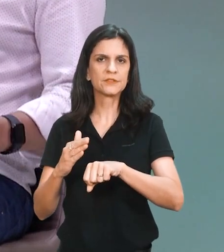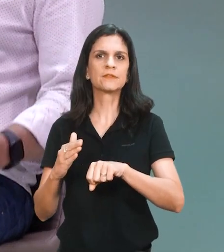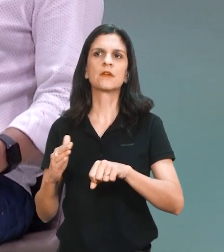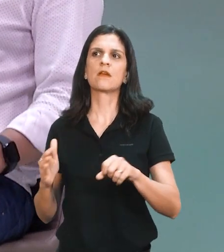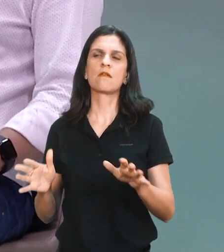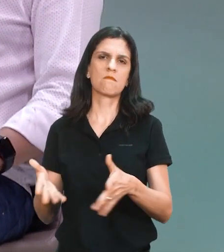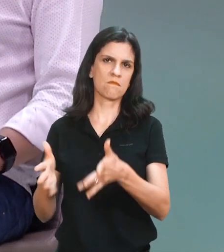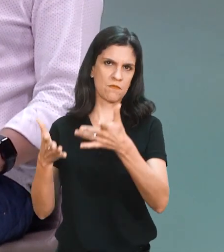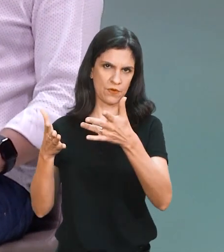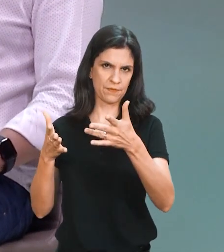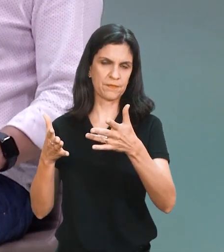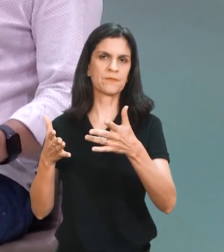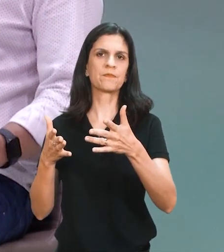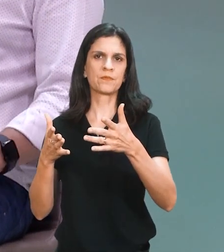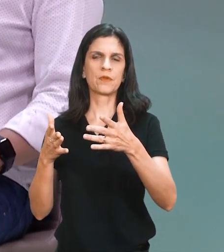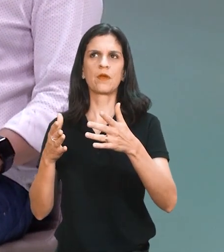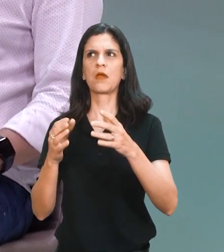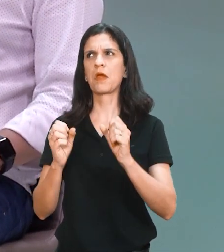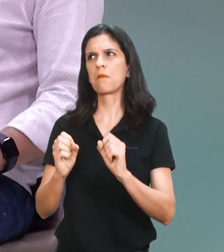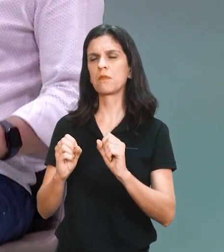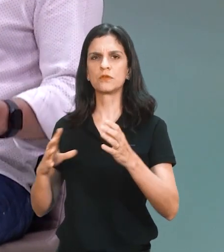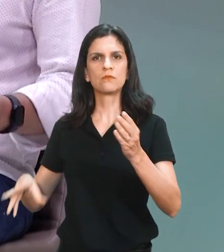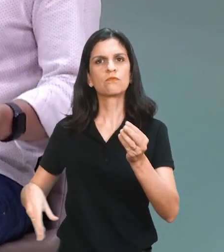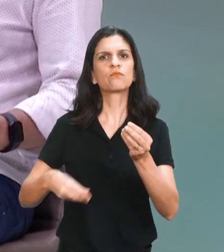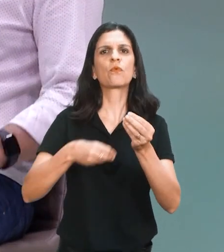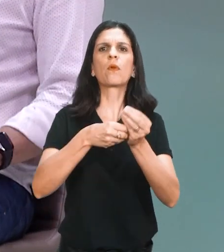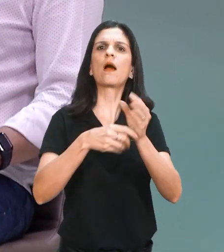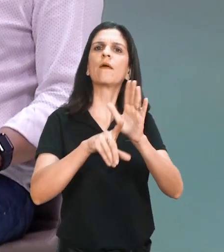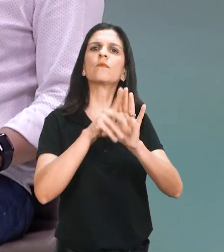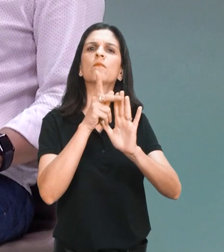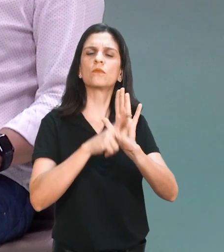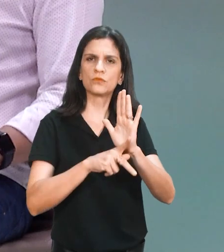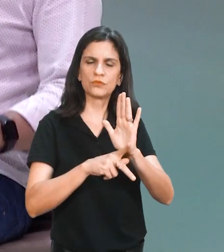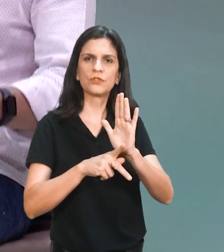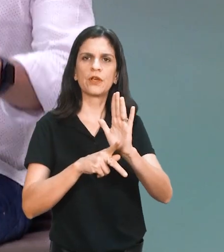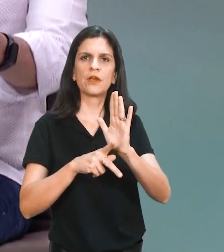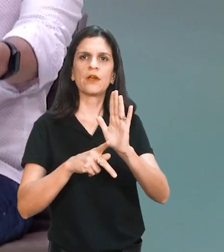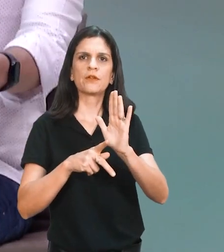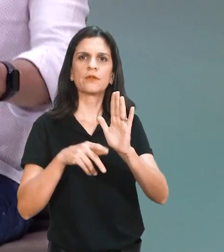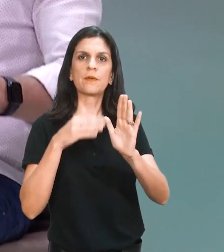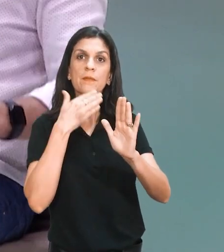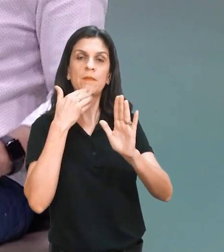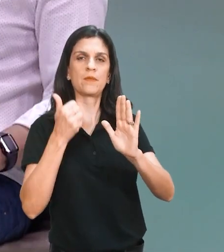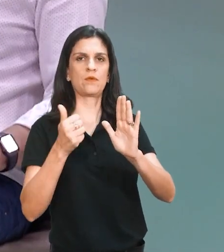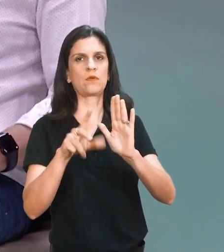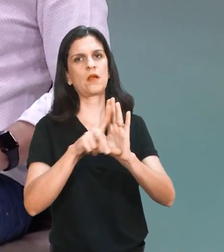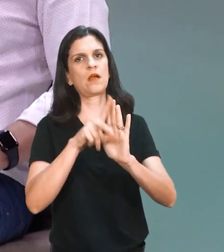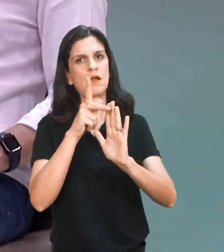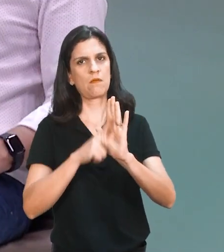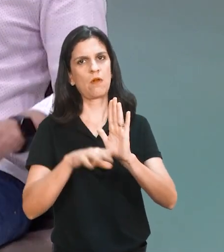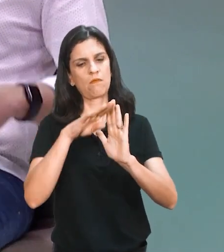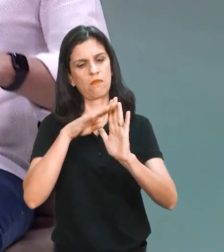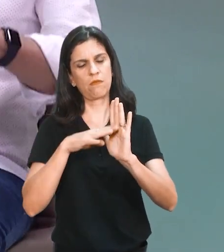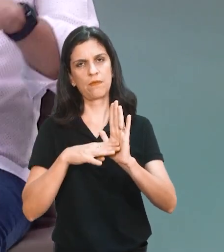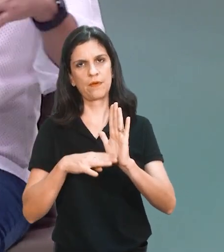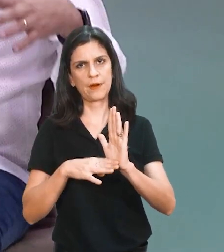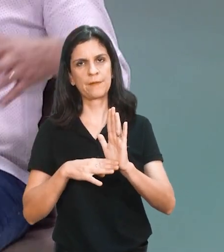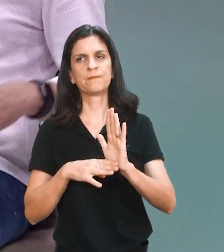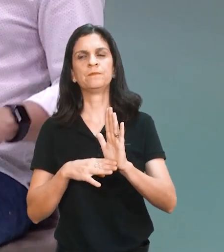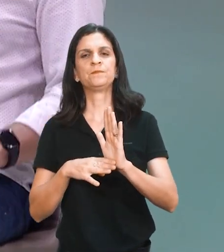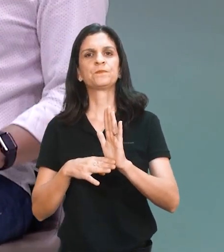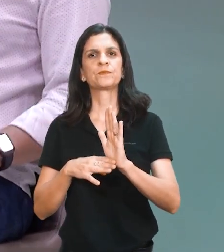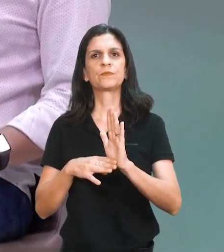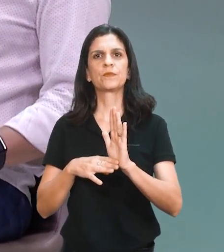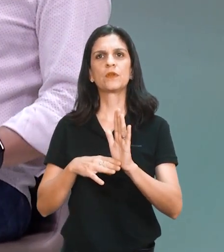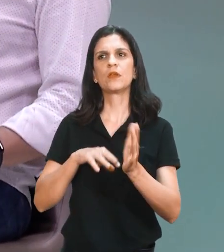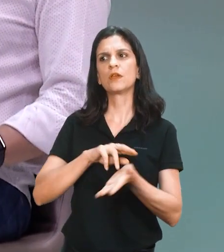alguma forma melhorando. Às vezes a gente pode fazer uma emenda para melhorar aquele projeto, fora a questão